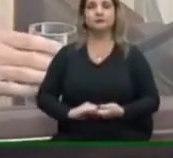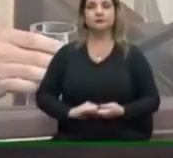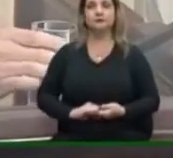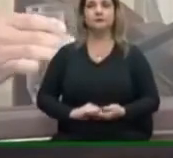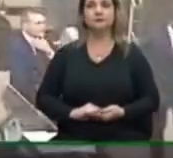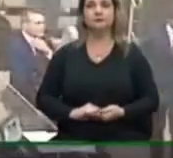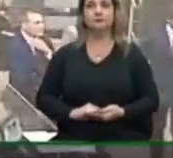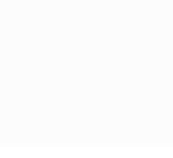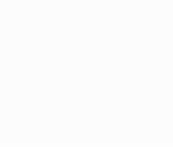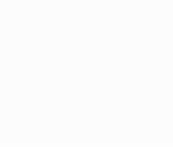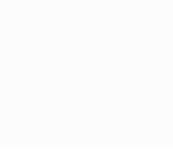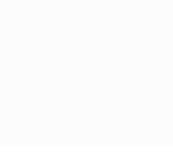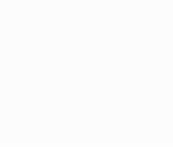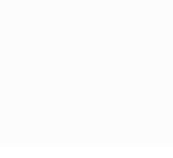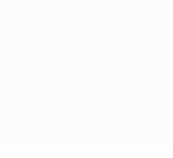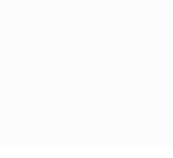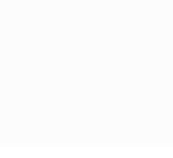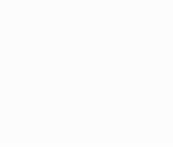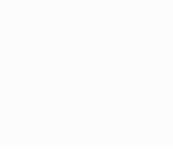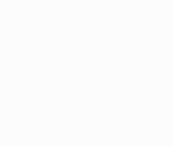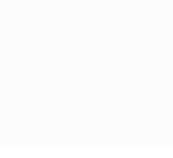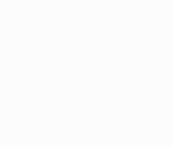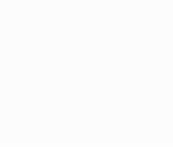obrigado Deputado e